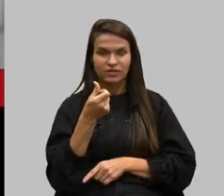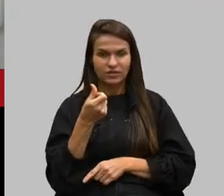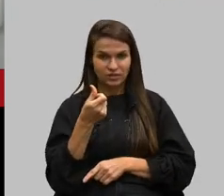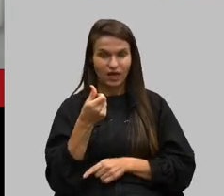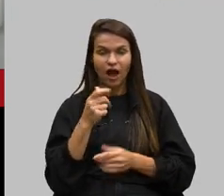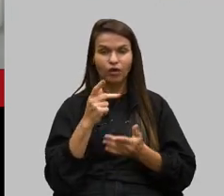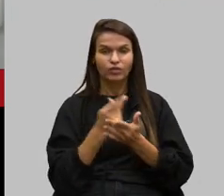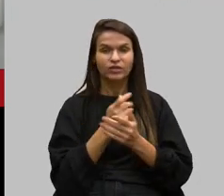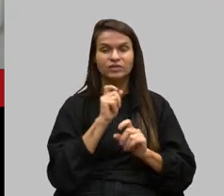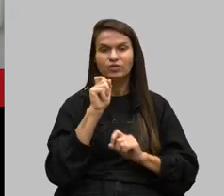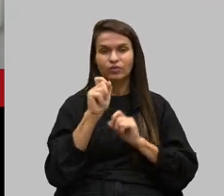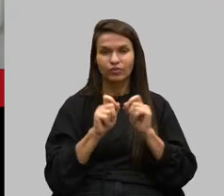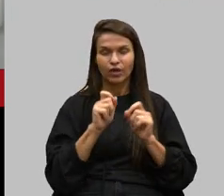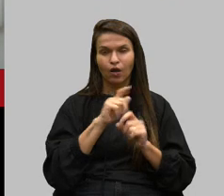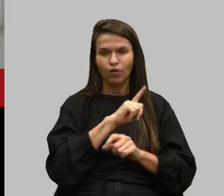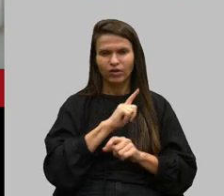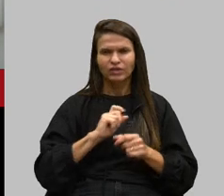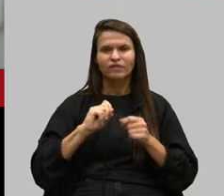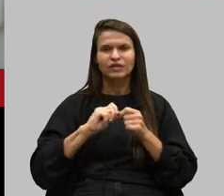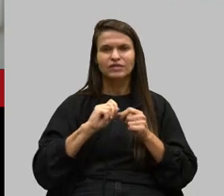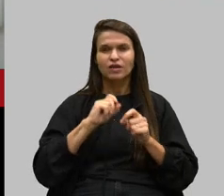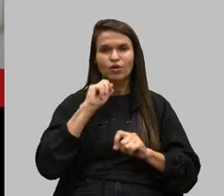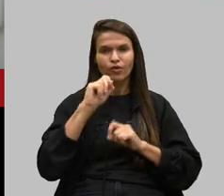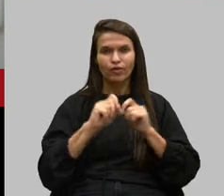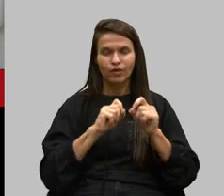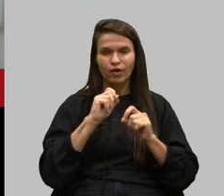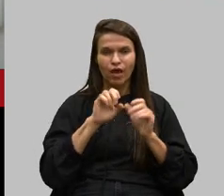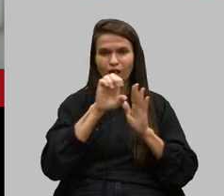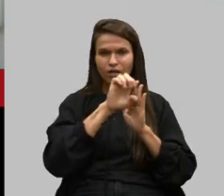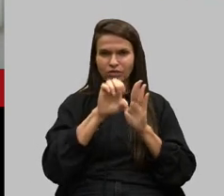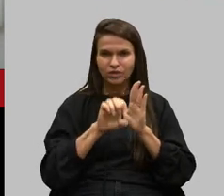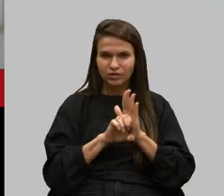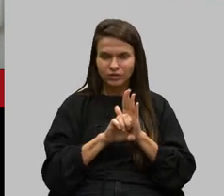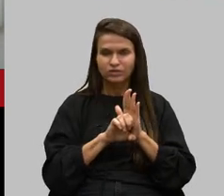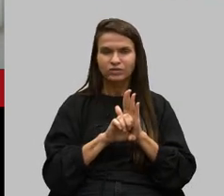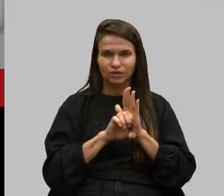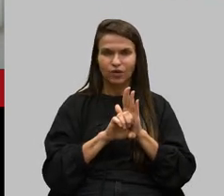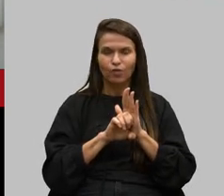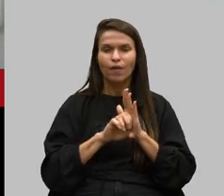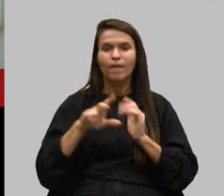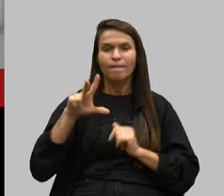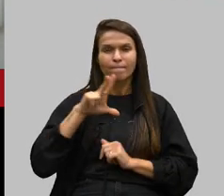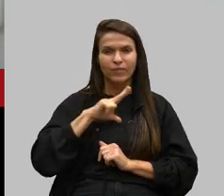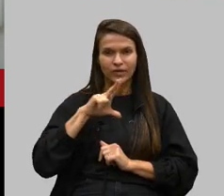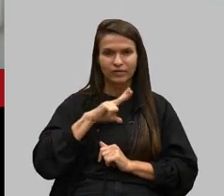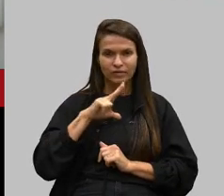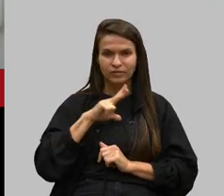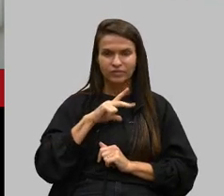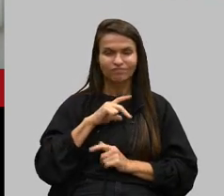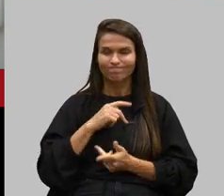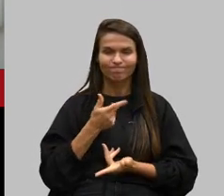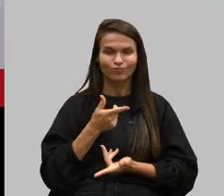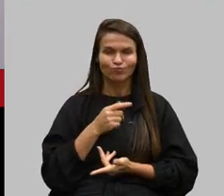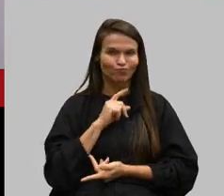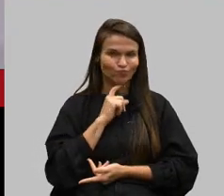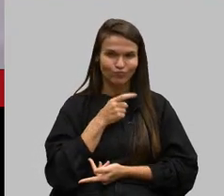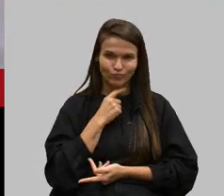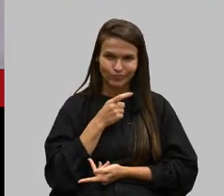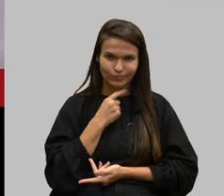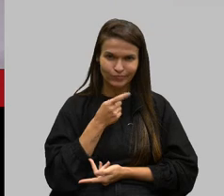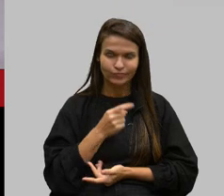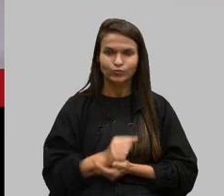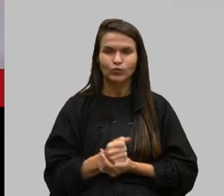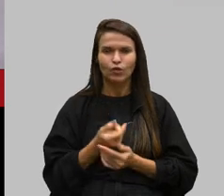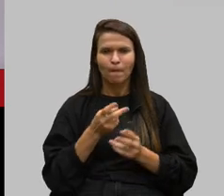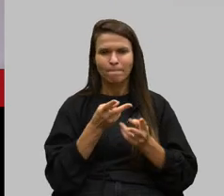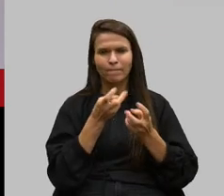a única coisa que o governo tem que fazer é um edital de licitação e privatização E isso não acontece tô vendo aqui a folha